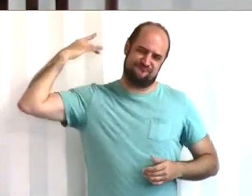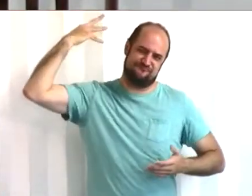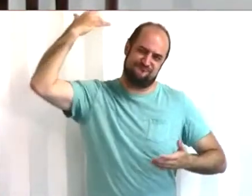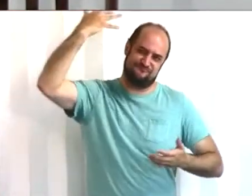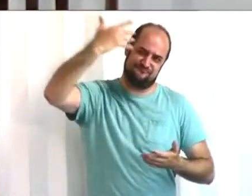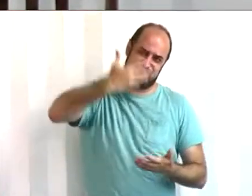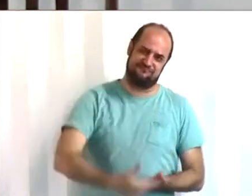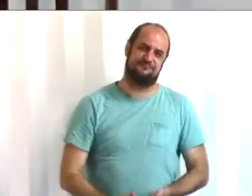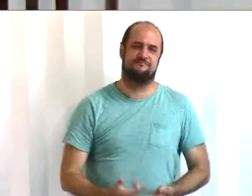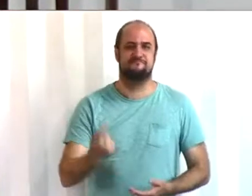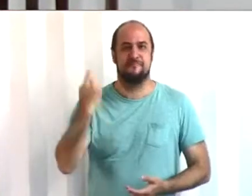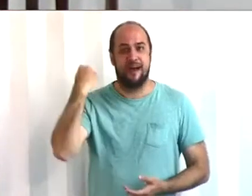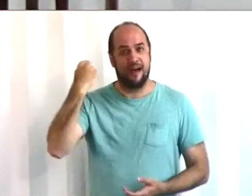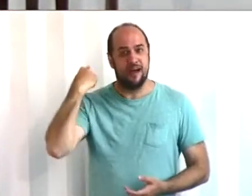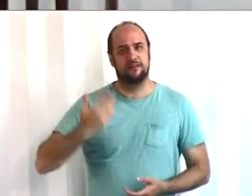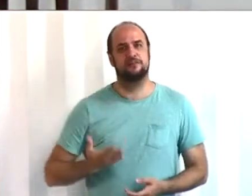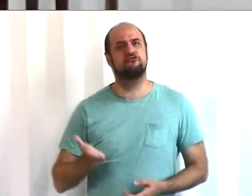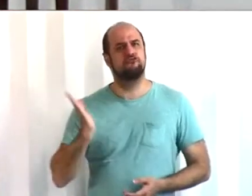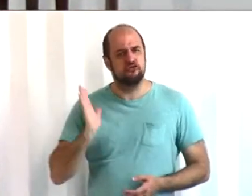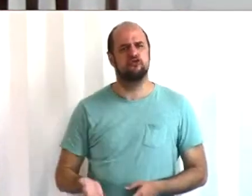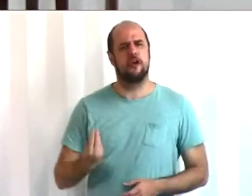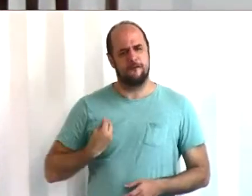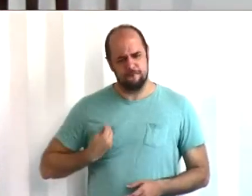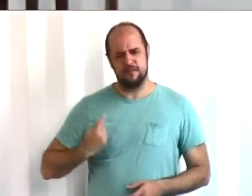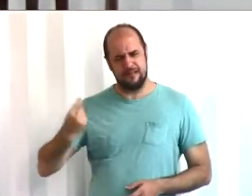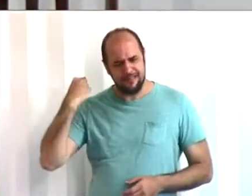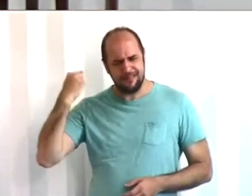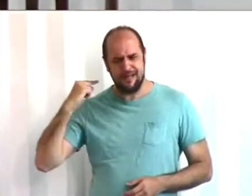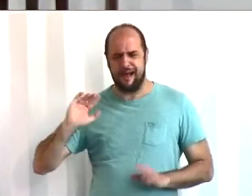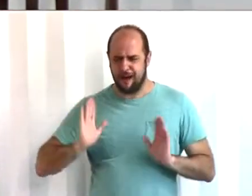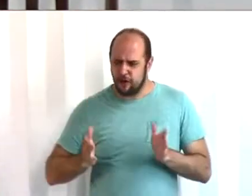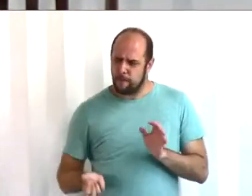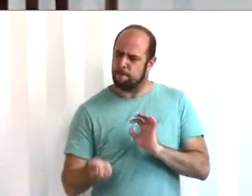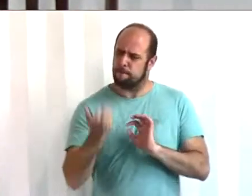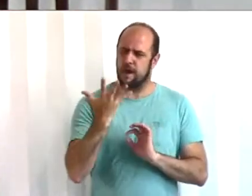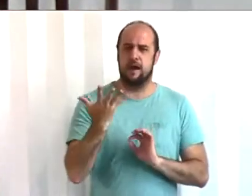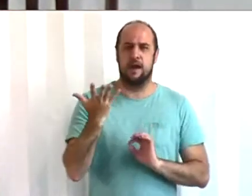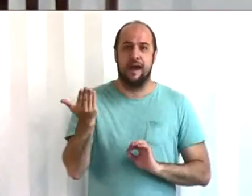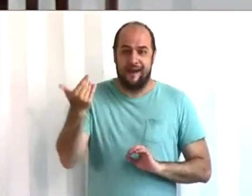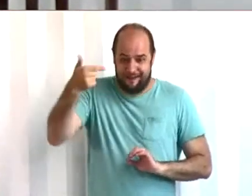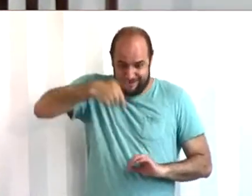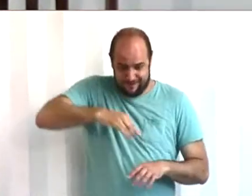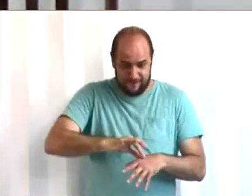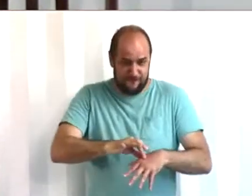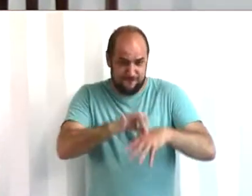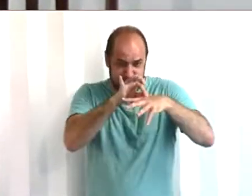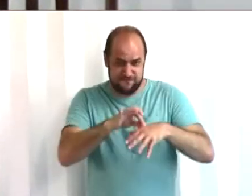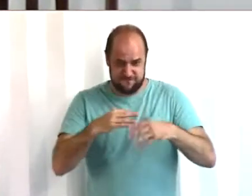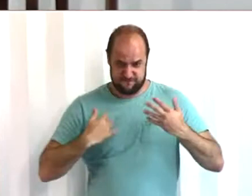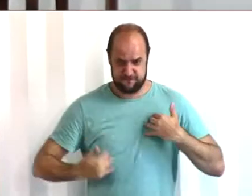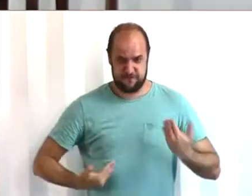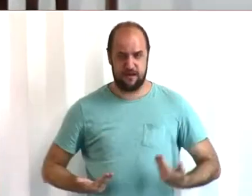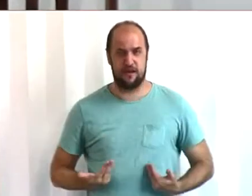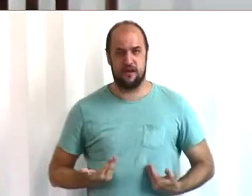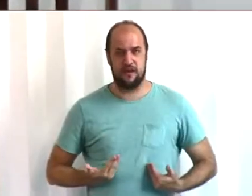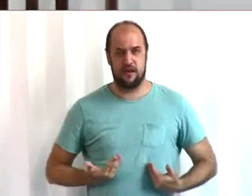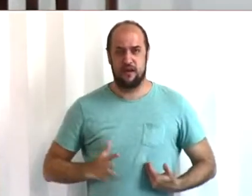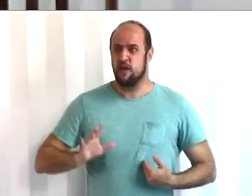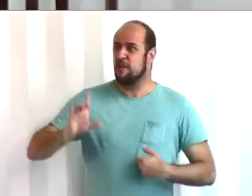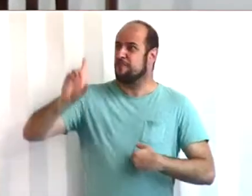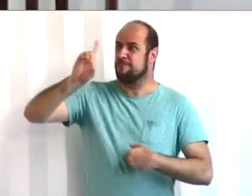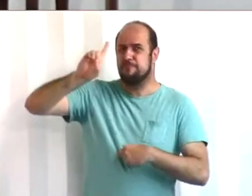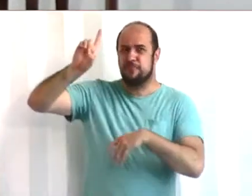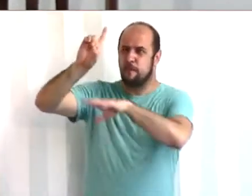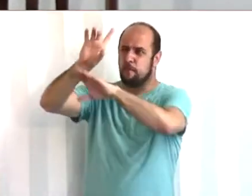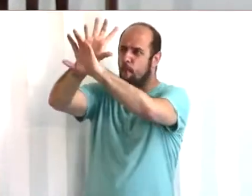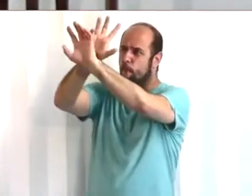ele existia e ele, para se manifestar na carne, esvaziou-se, assumindo uma forma